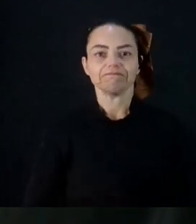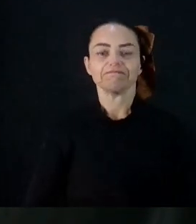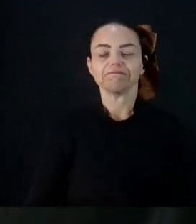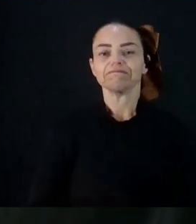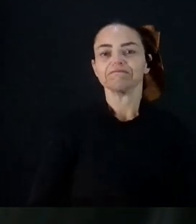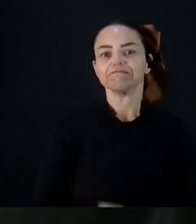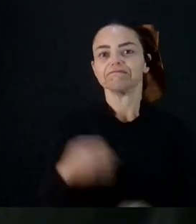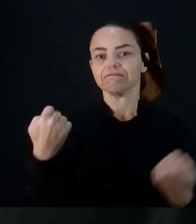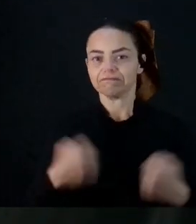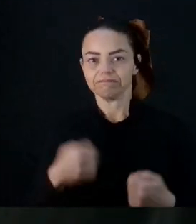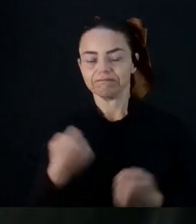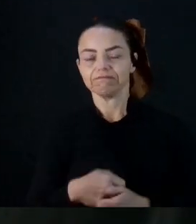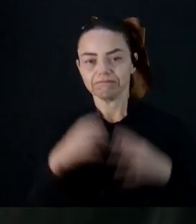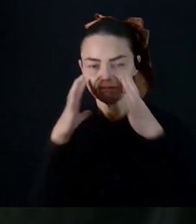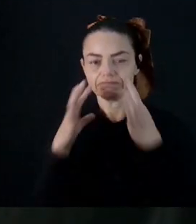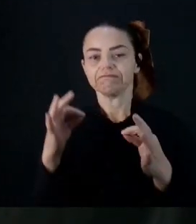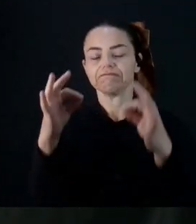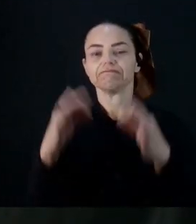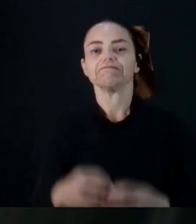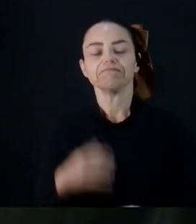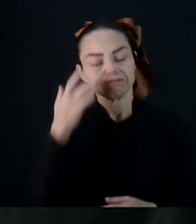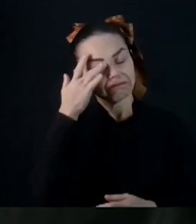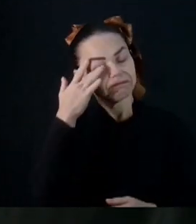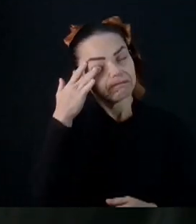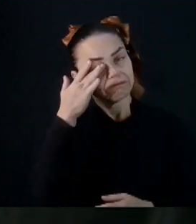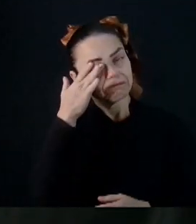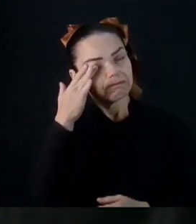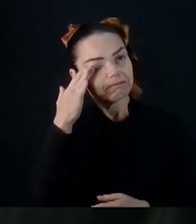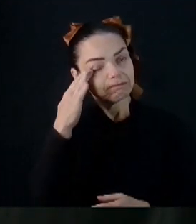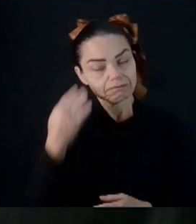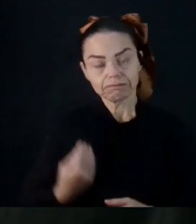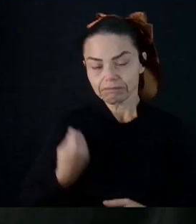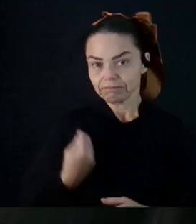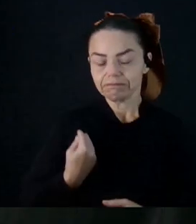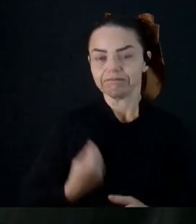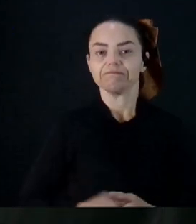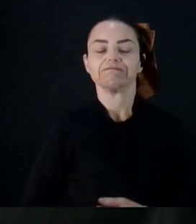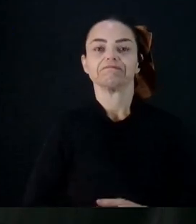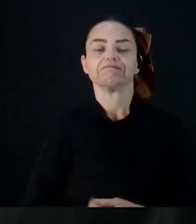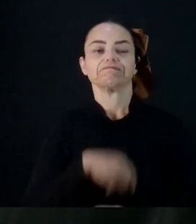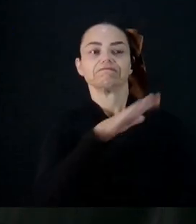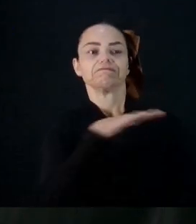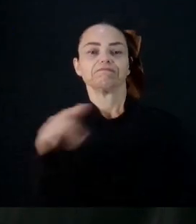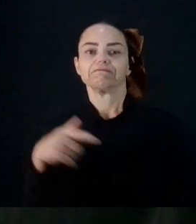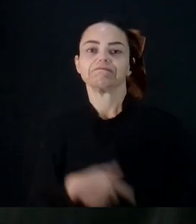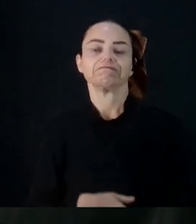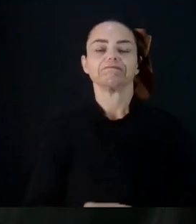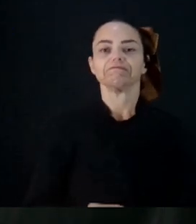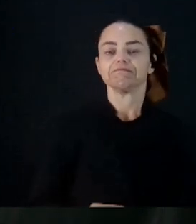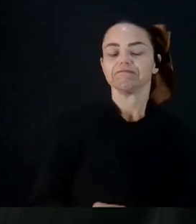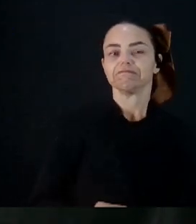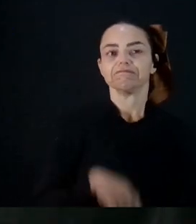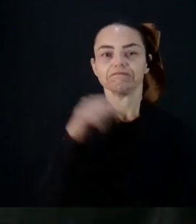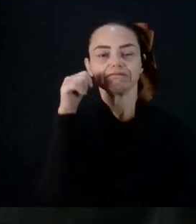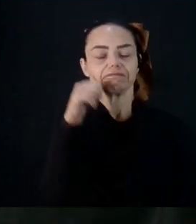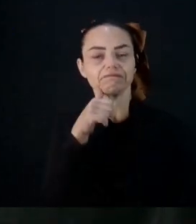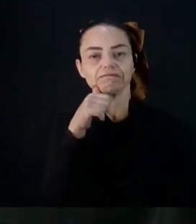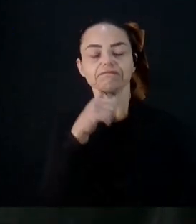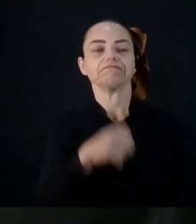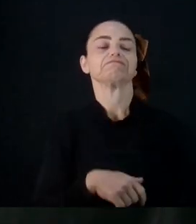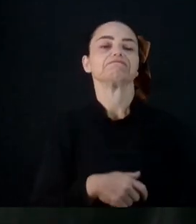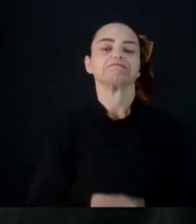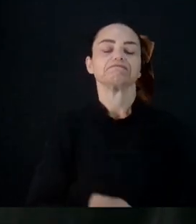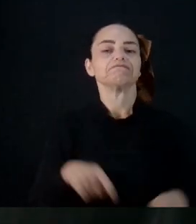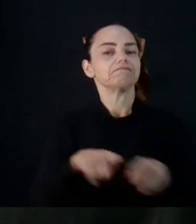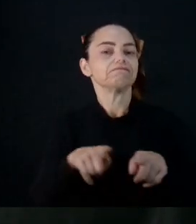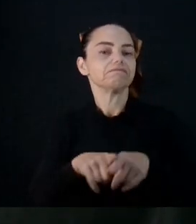precisa se atentar como é que está a vidinha aí das nossas crianças, né? E nós falamos aqui das meninas, mas sim, os meninos também